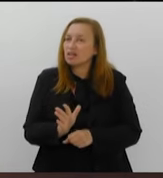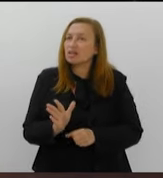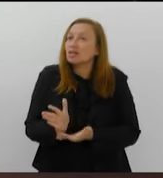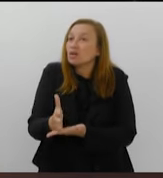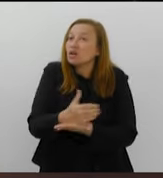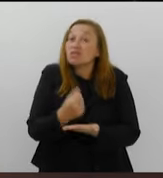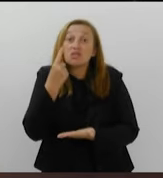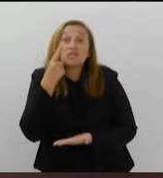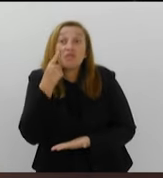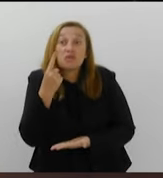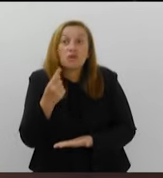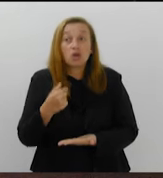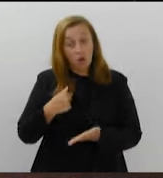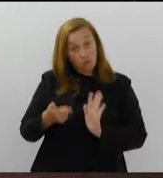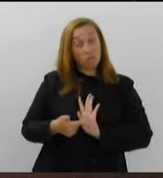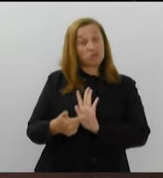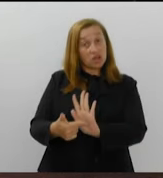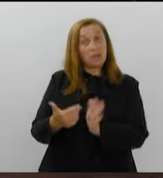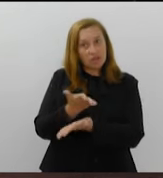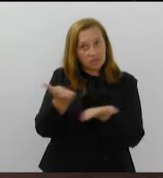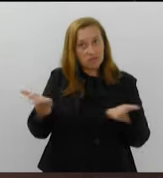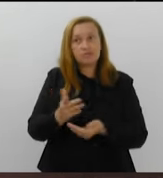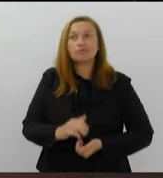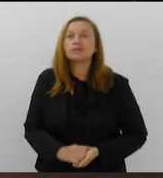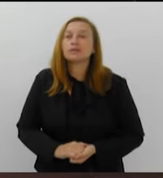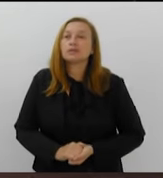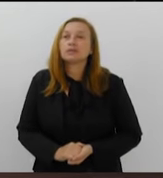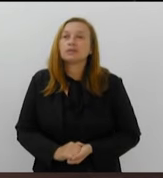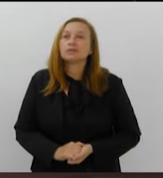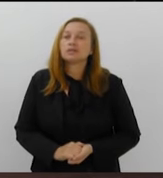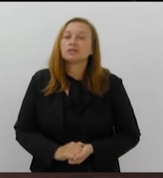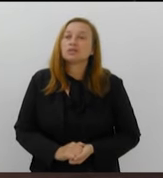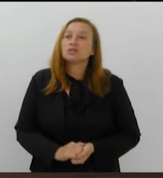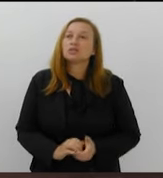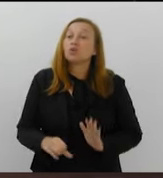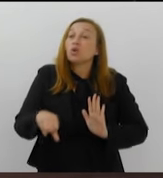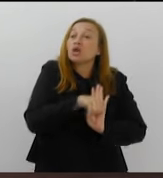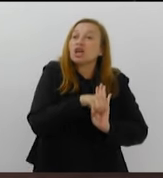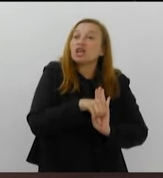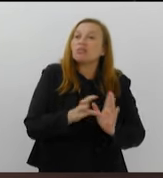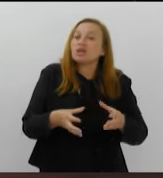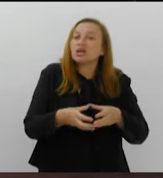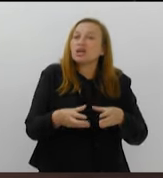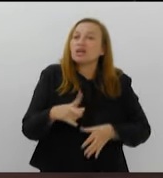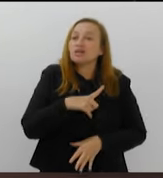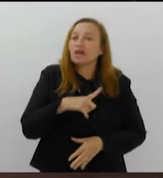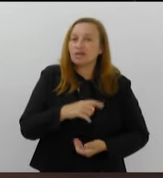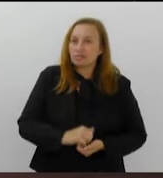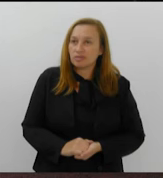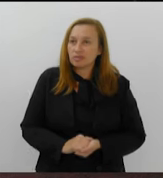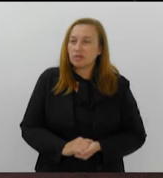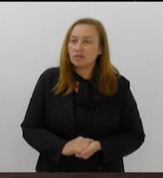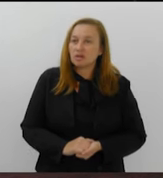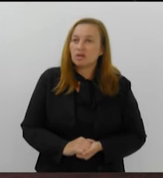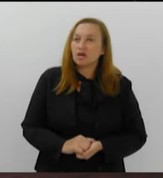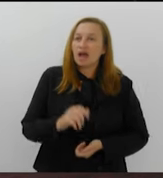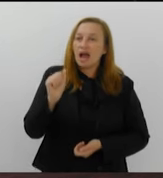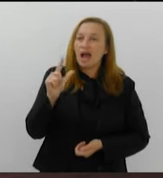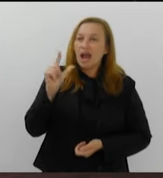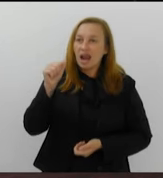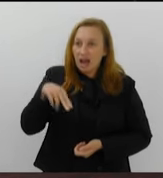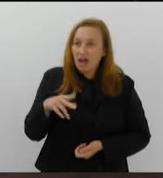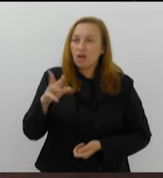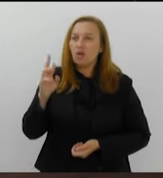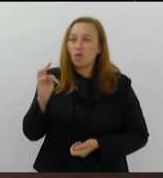vocês vão ver, e eu vou mostrar para todas as pessoas. A máfia que existe, que eu parabenizo os três colegas. O Alan, o Rodrigo,